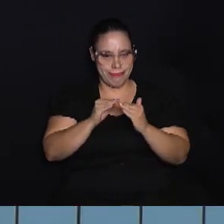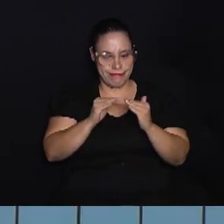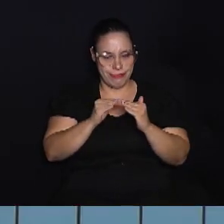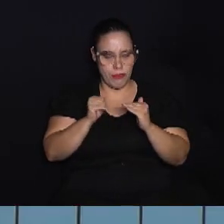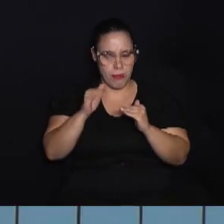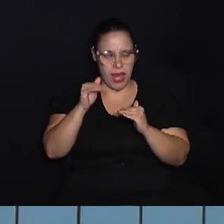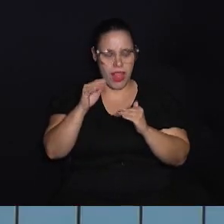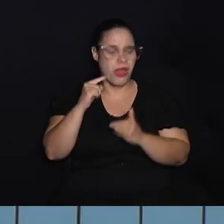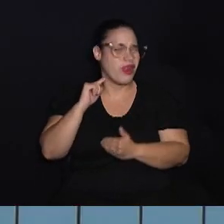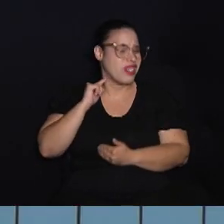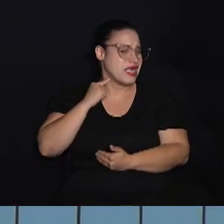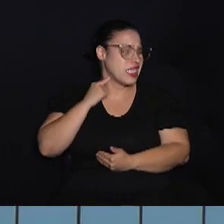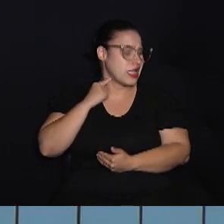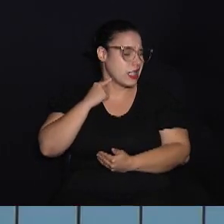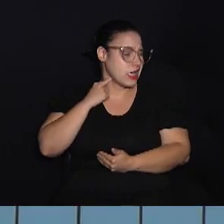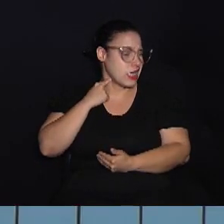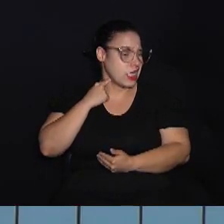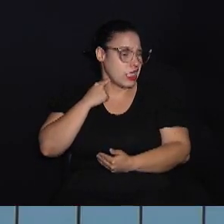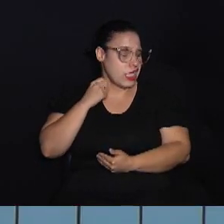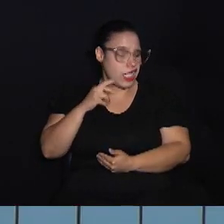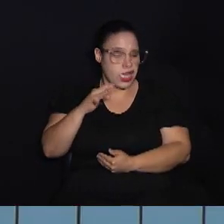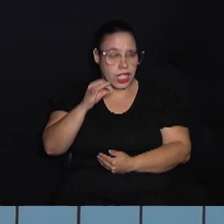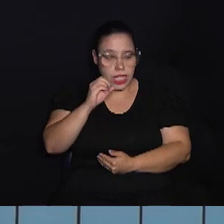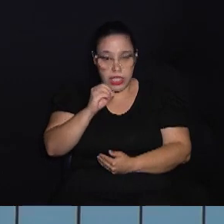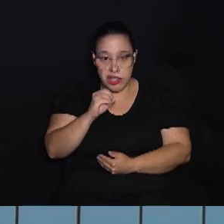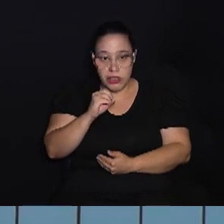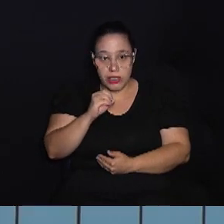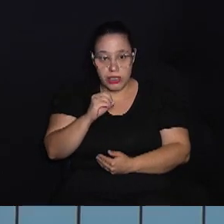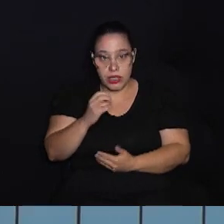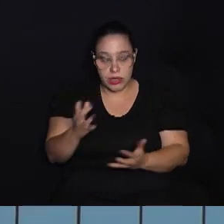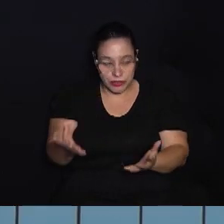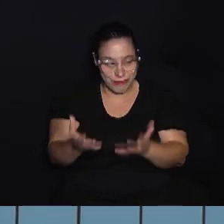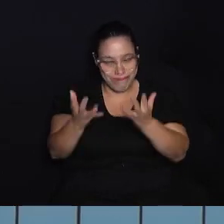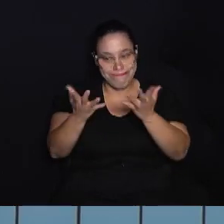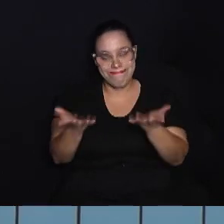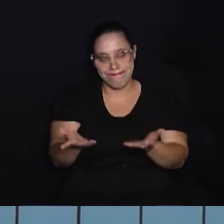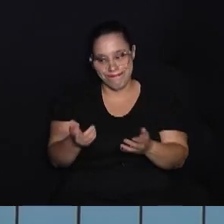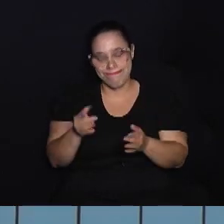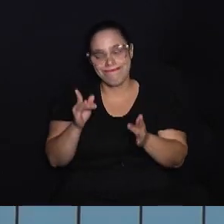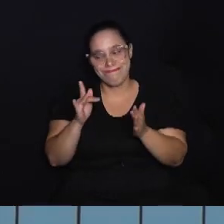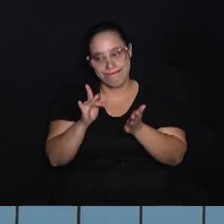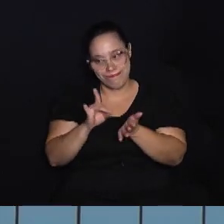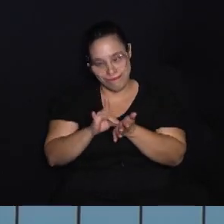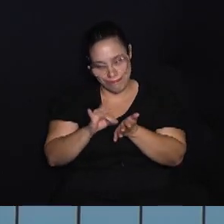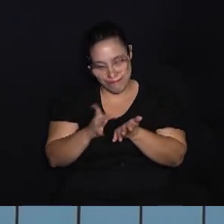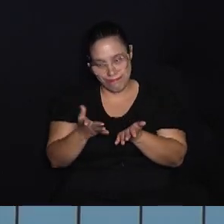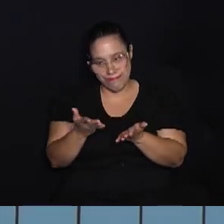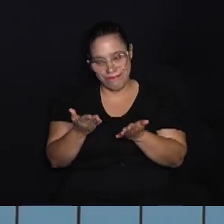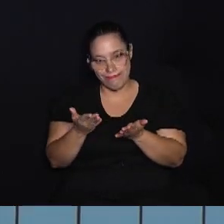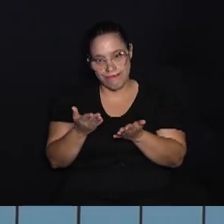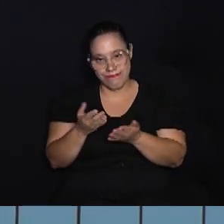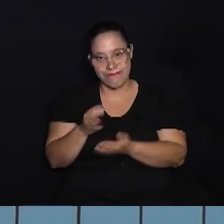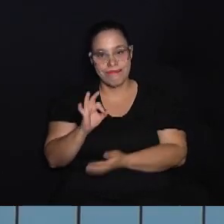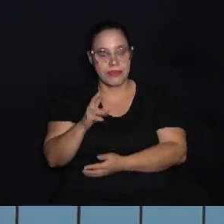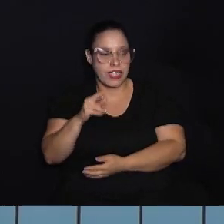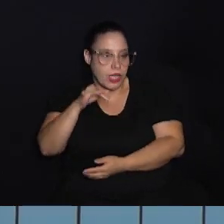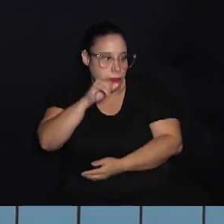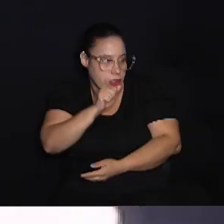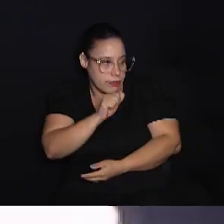Porque cada vez mais é um lixo, um descarte, um resíduo que a gente vai produzir, com certeza, né, Tamara?